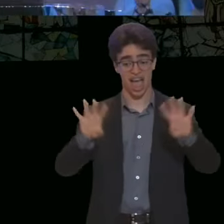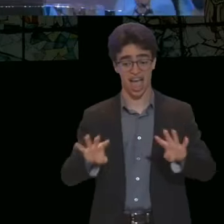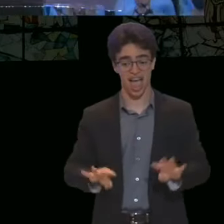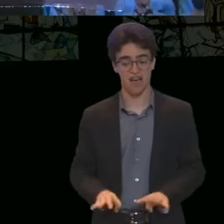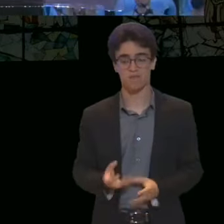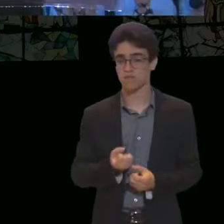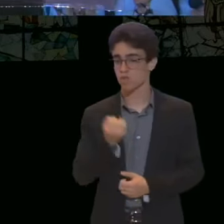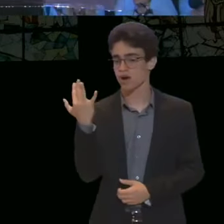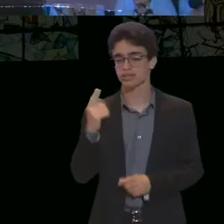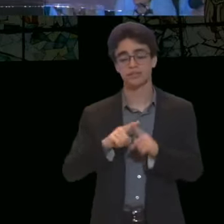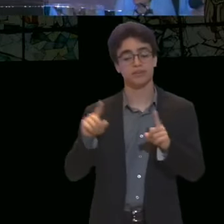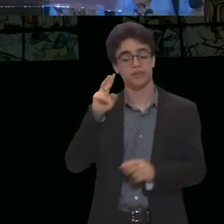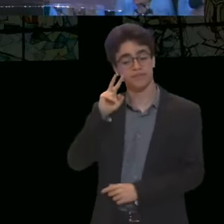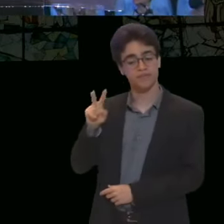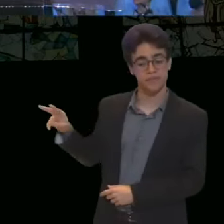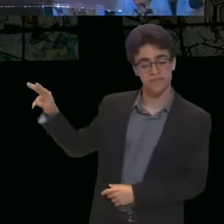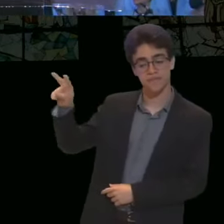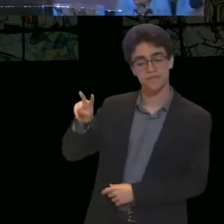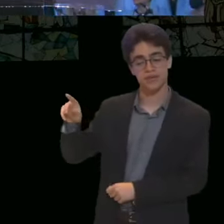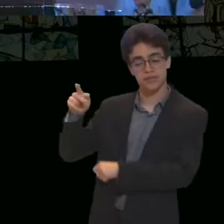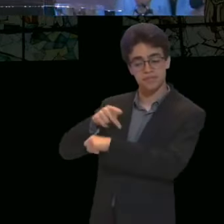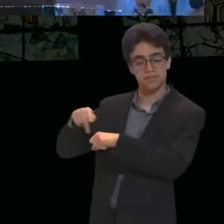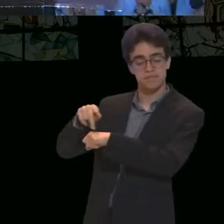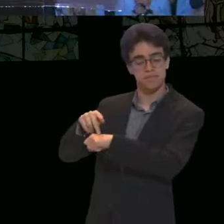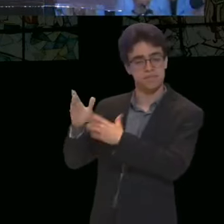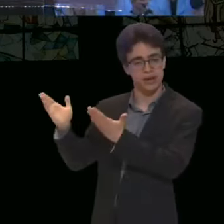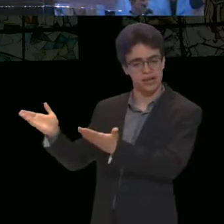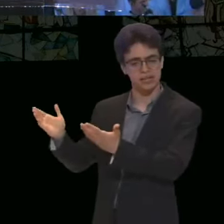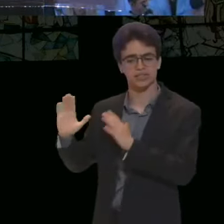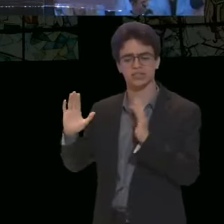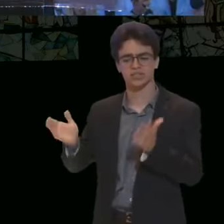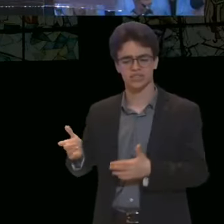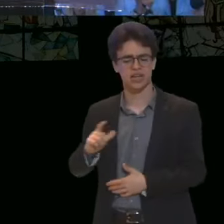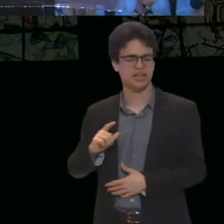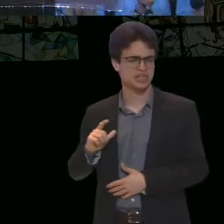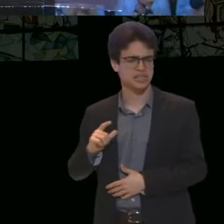Mas, como você está vendo, é um país que tem